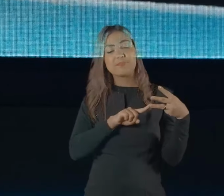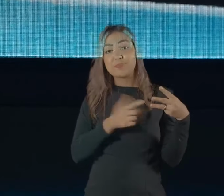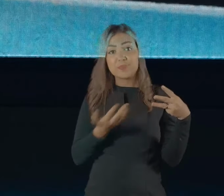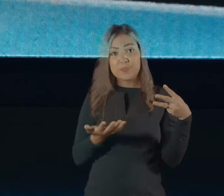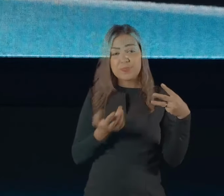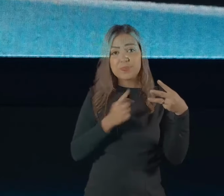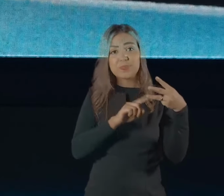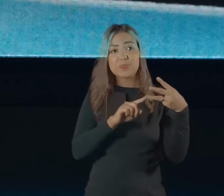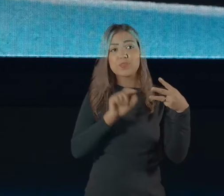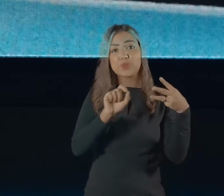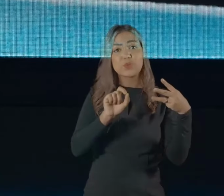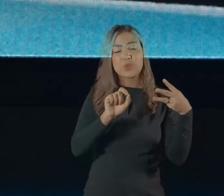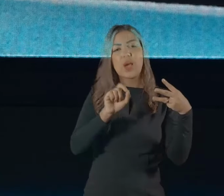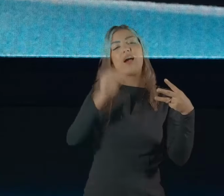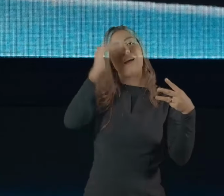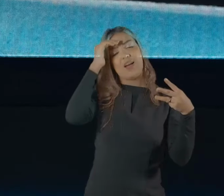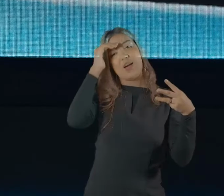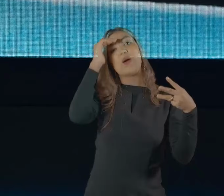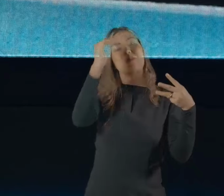Como?